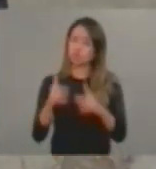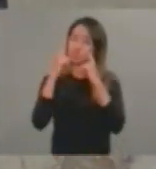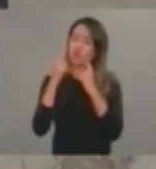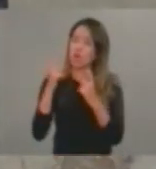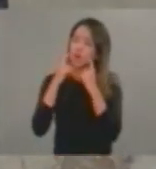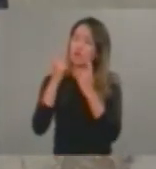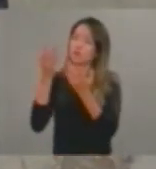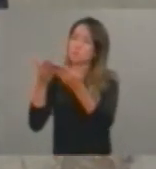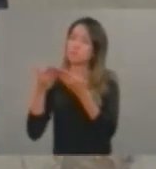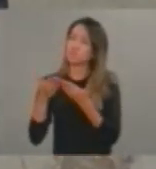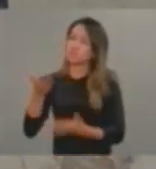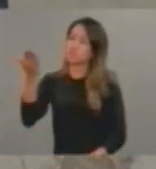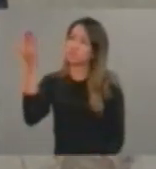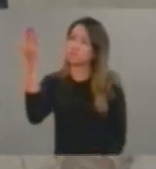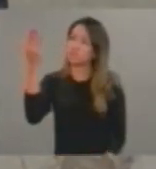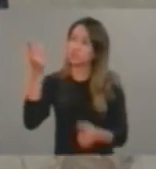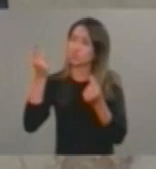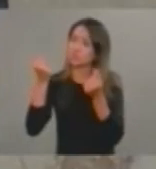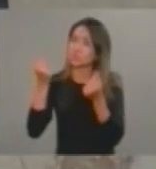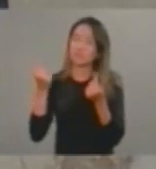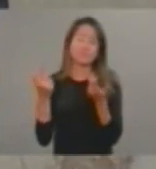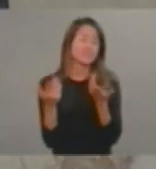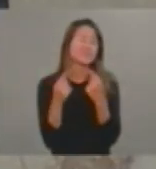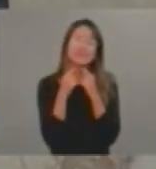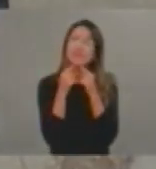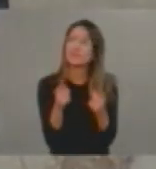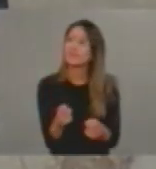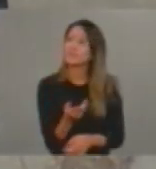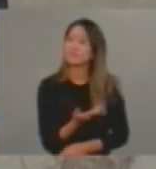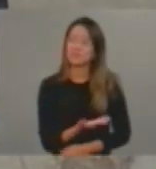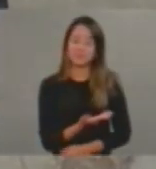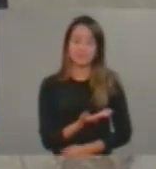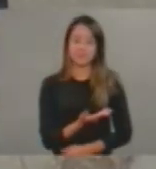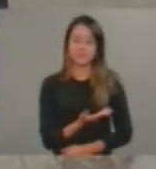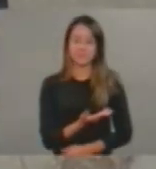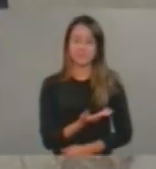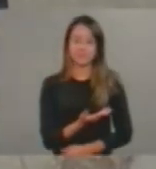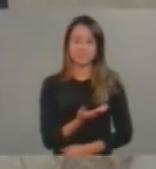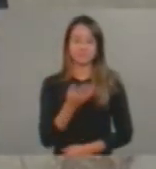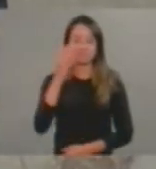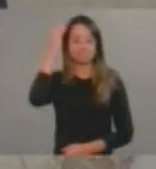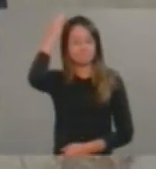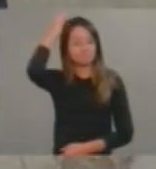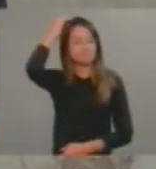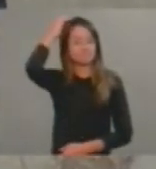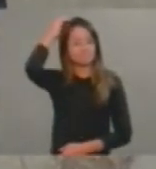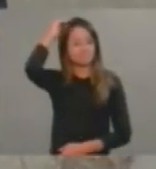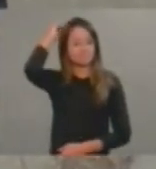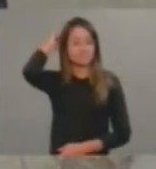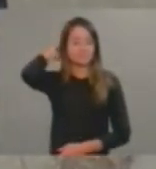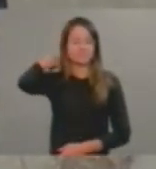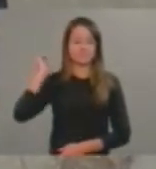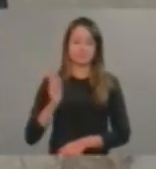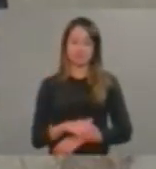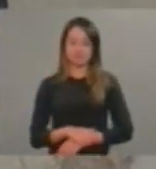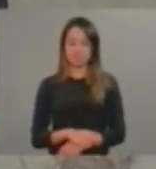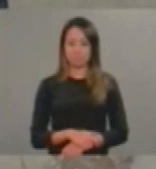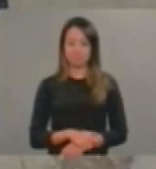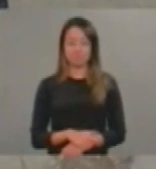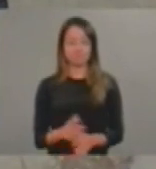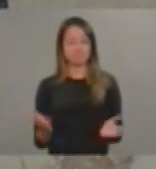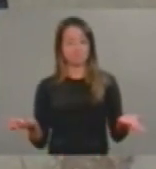eles praticamente dizendo que não estão mais aguentando. E nessa